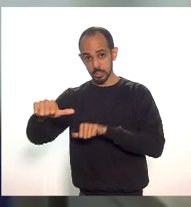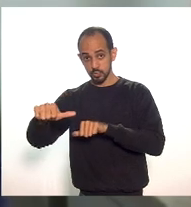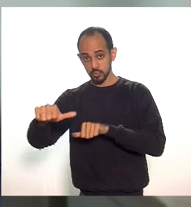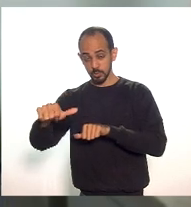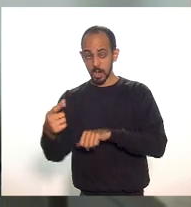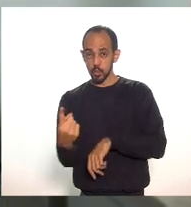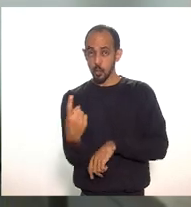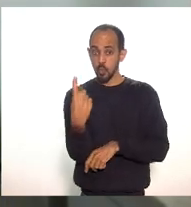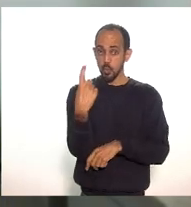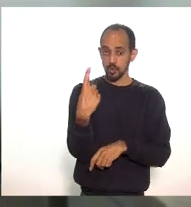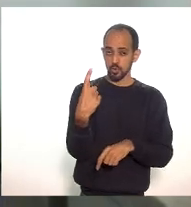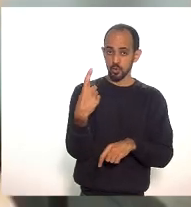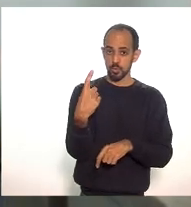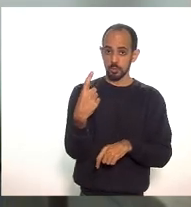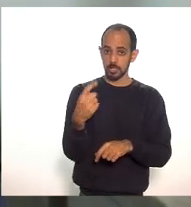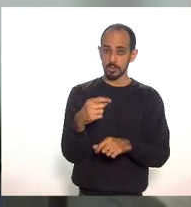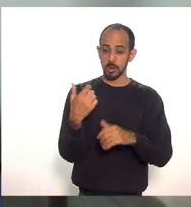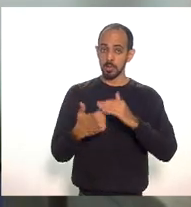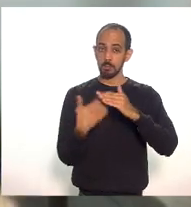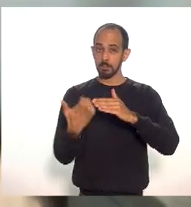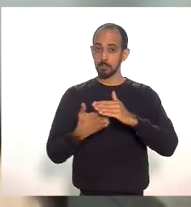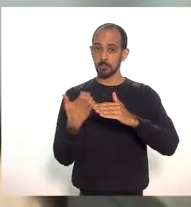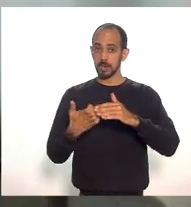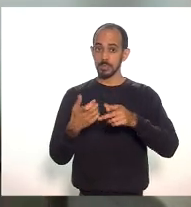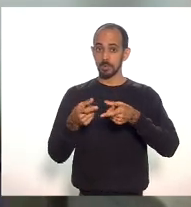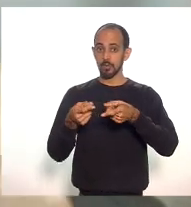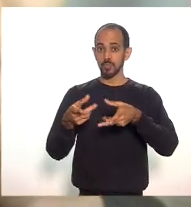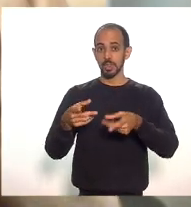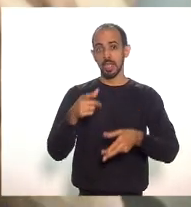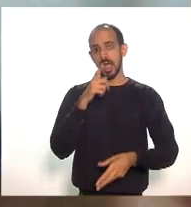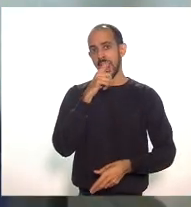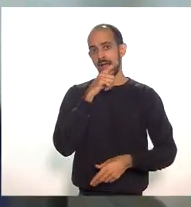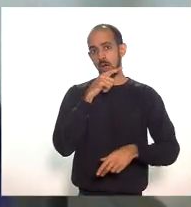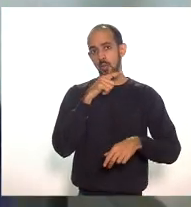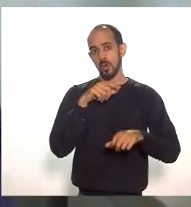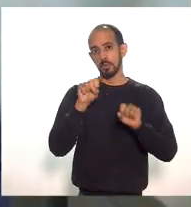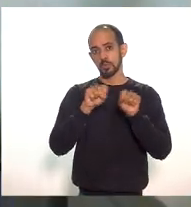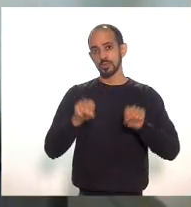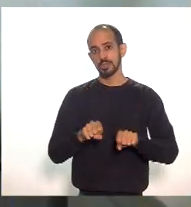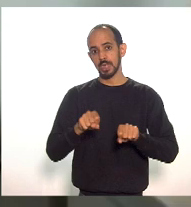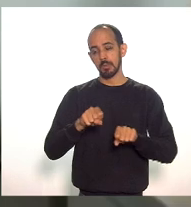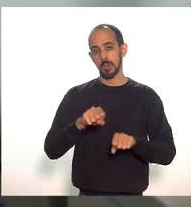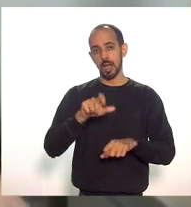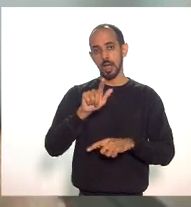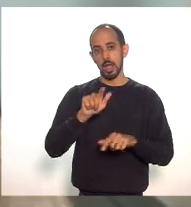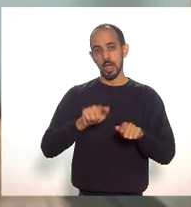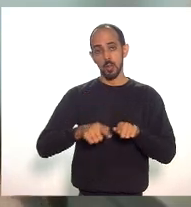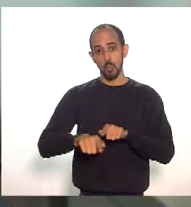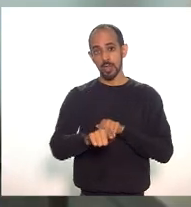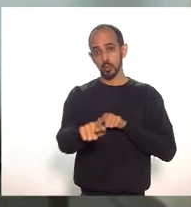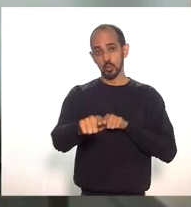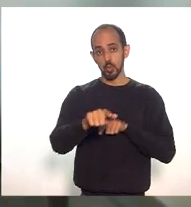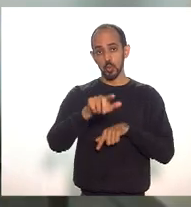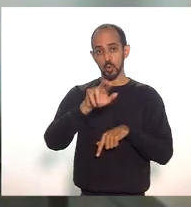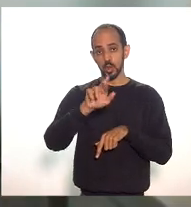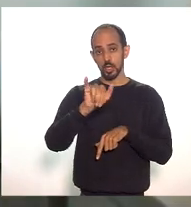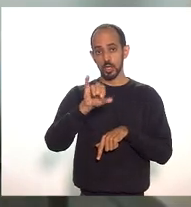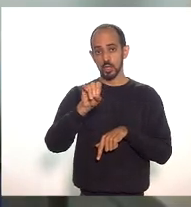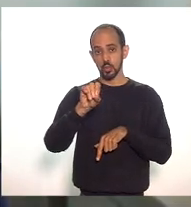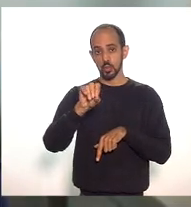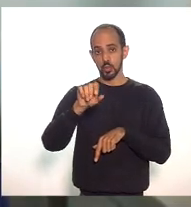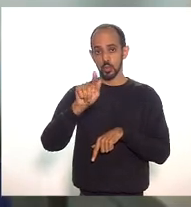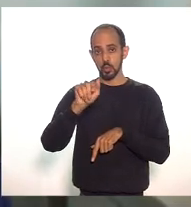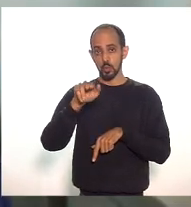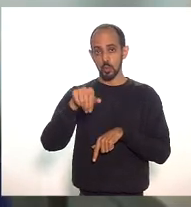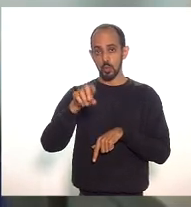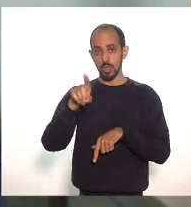exclusivamente uma companhia para vender água do sistema bando e do sistema imunana-laranjal